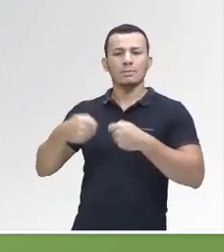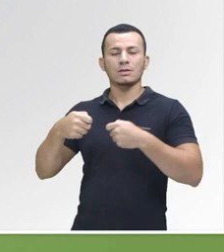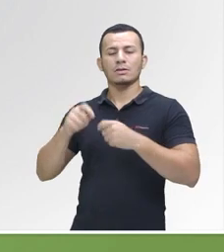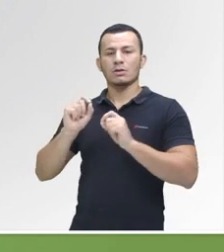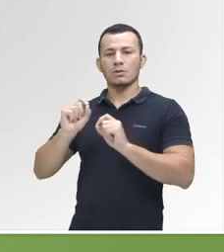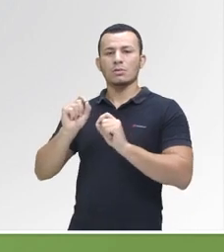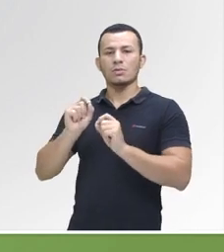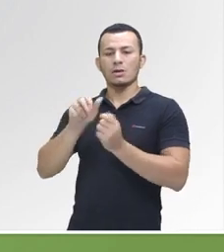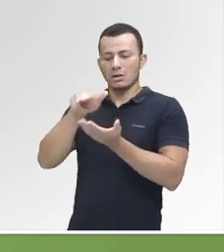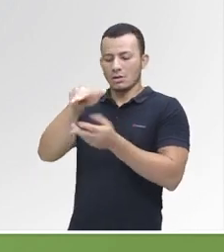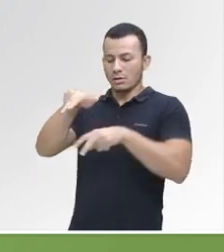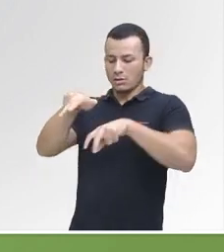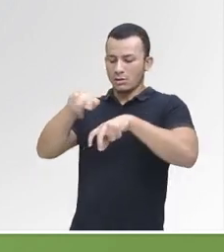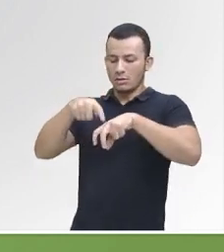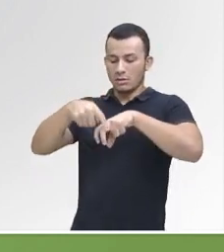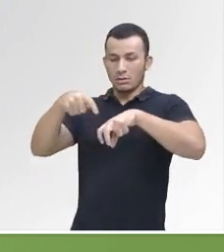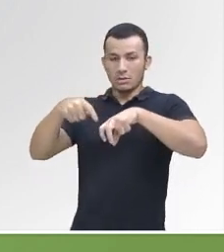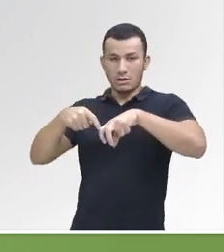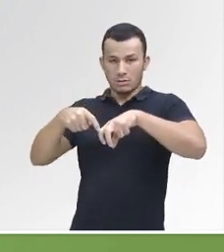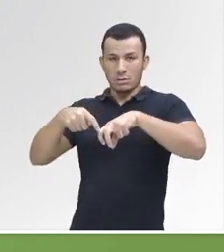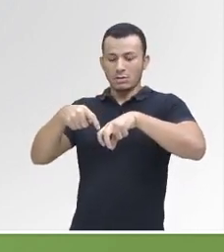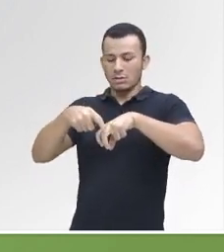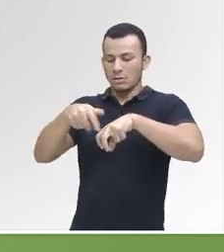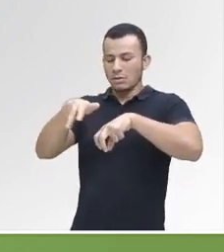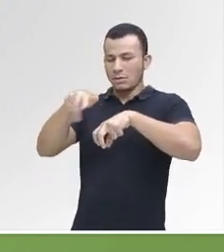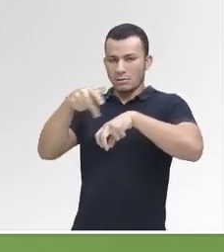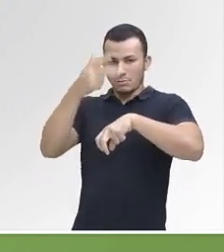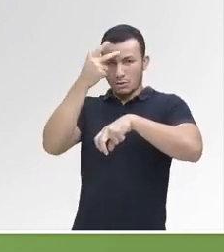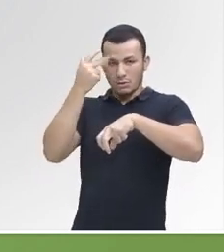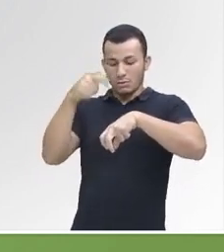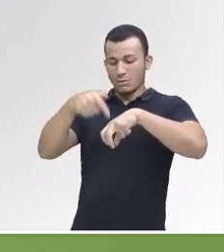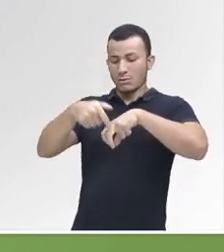da cabeça entre os joelhos para que ela seja